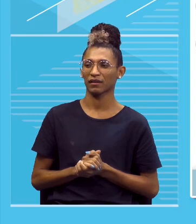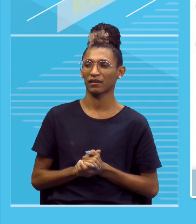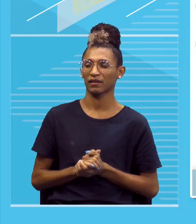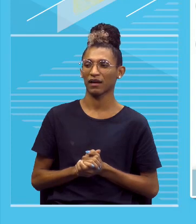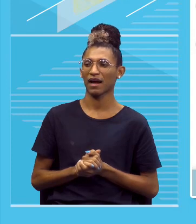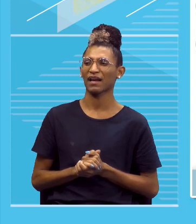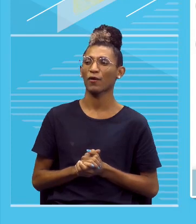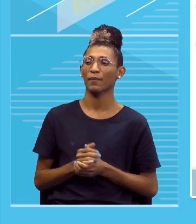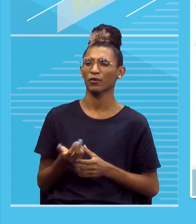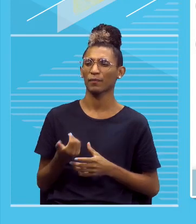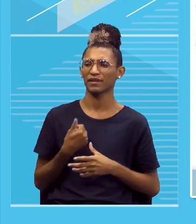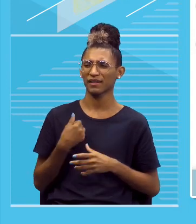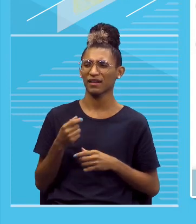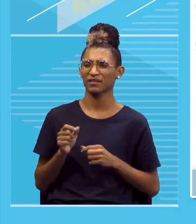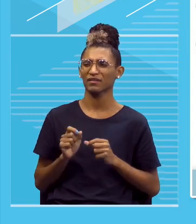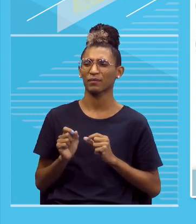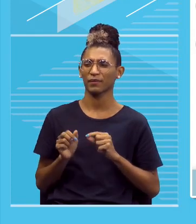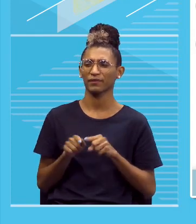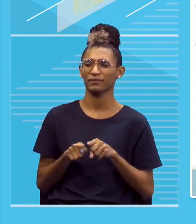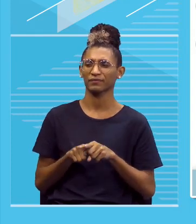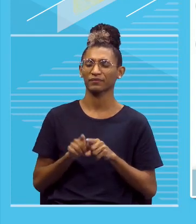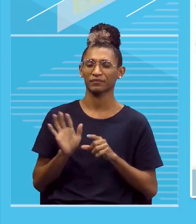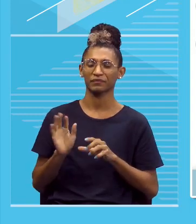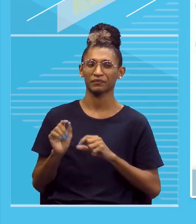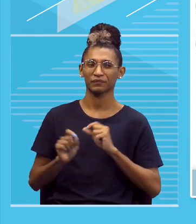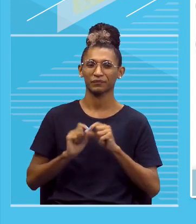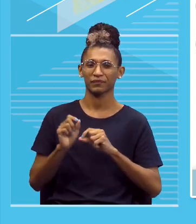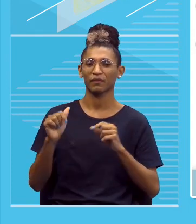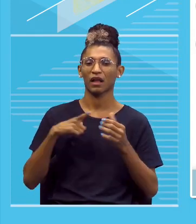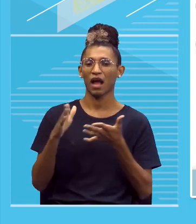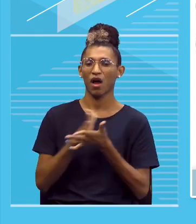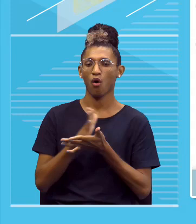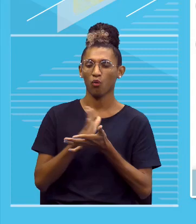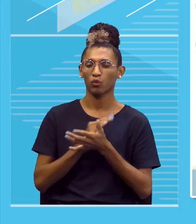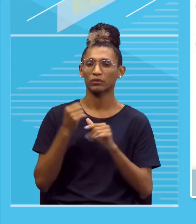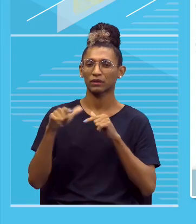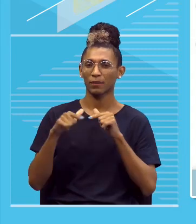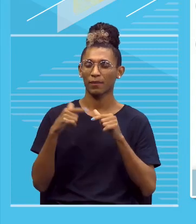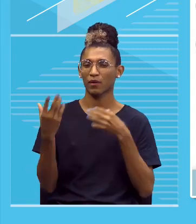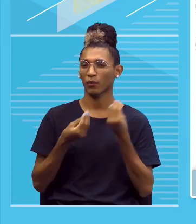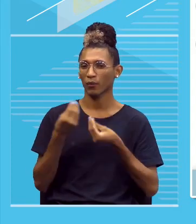ajuda em diversos atividades